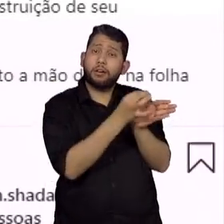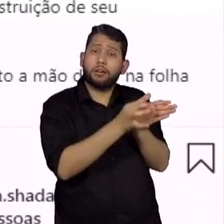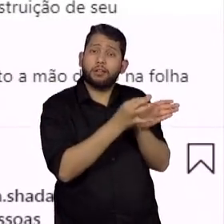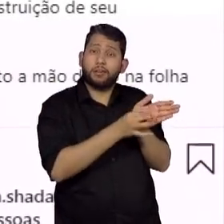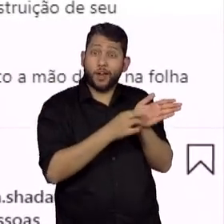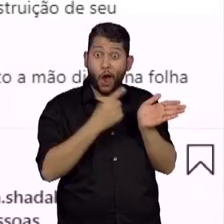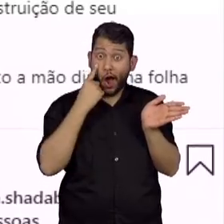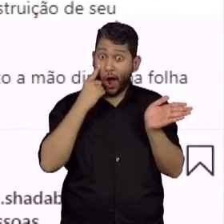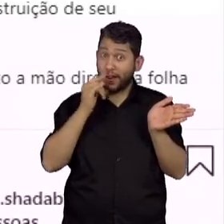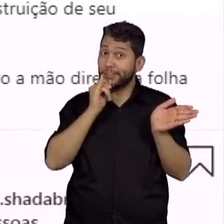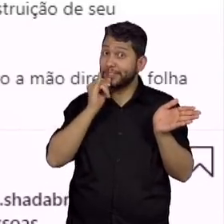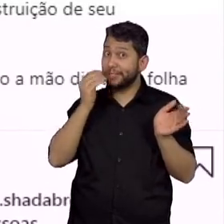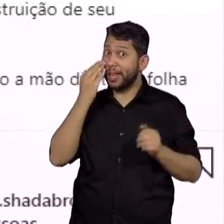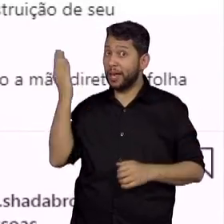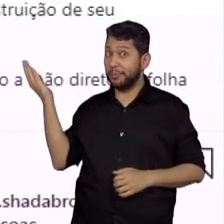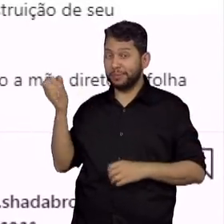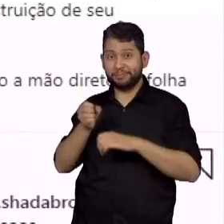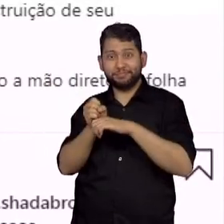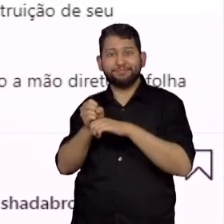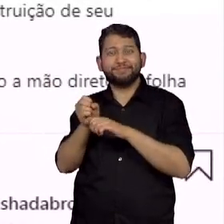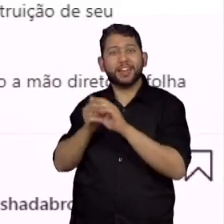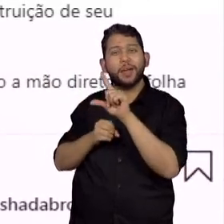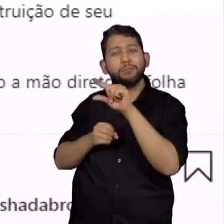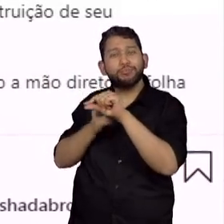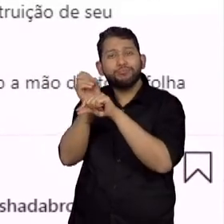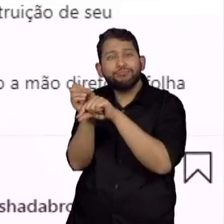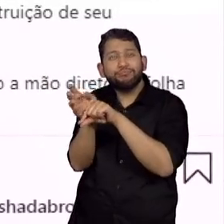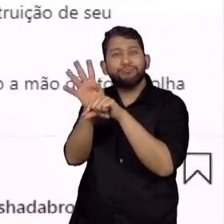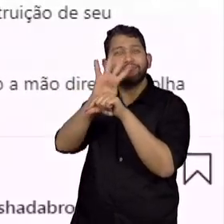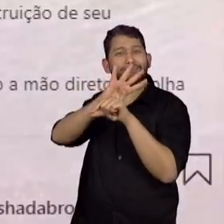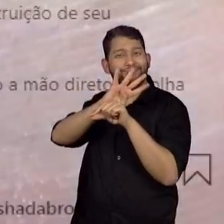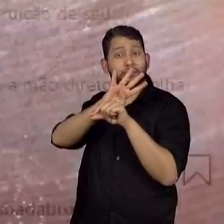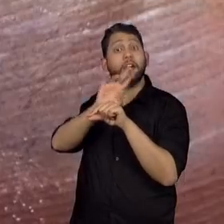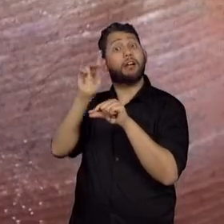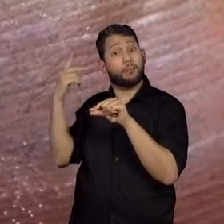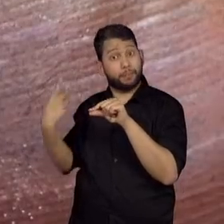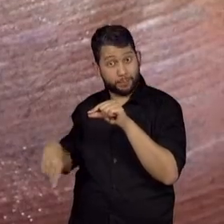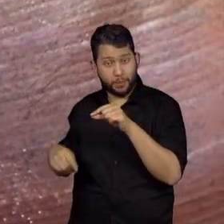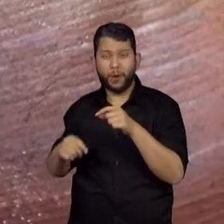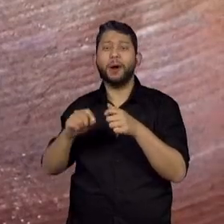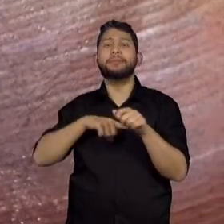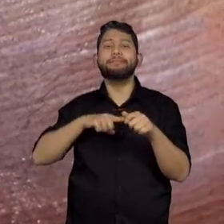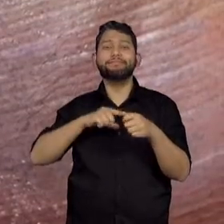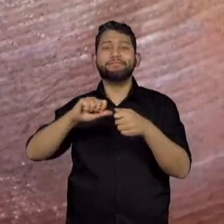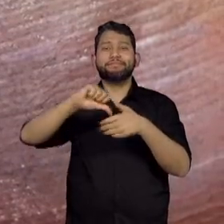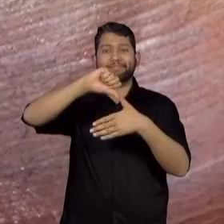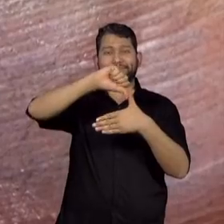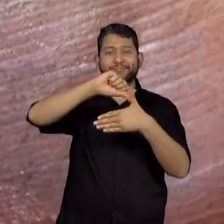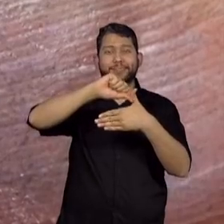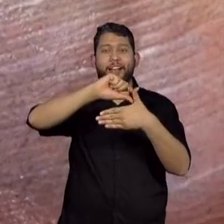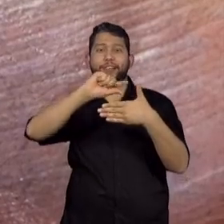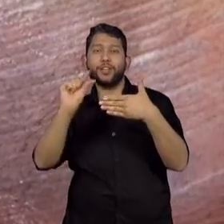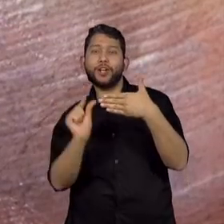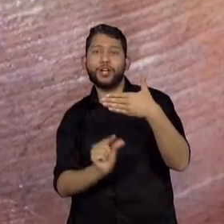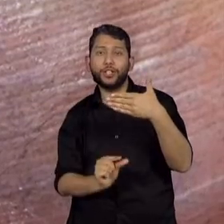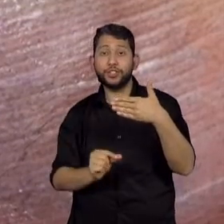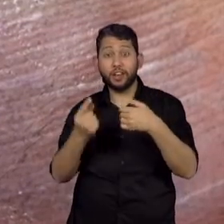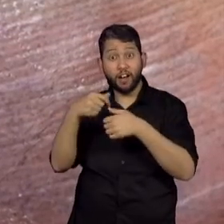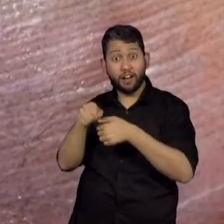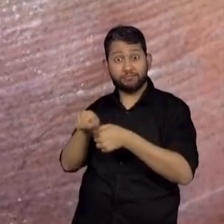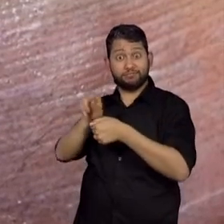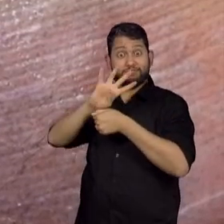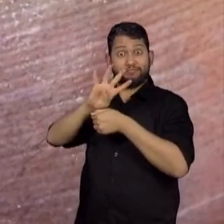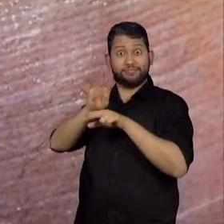Leque do Sudeste é da Mata Atlântica. Quando se sente ameaçada, abre esta crista na cabeça para tentar se